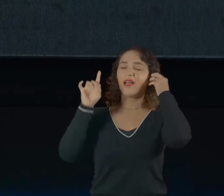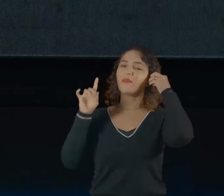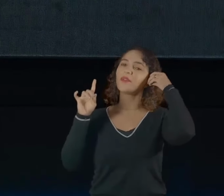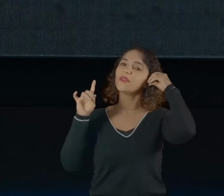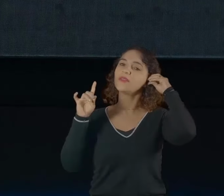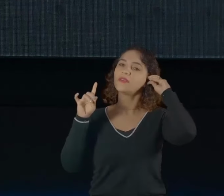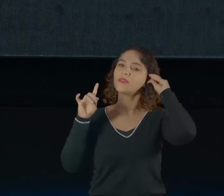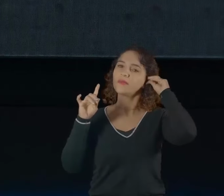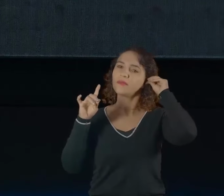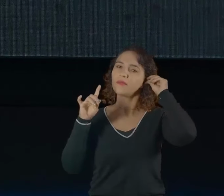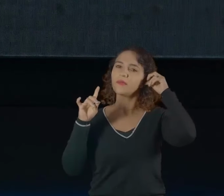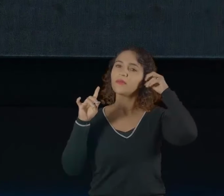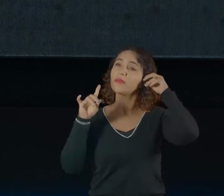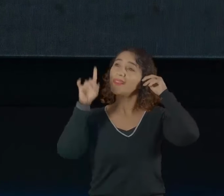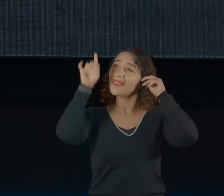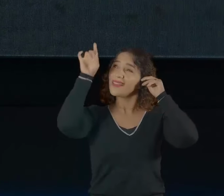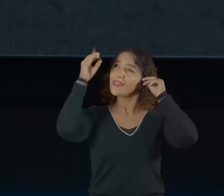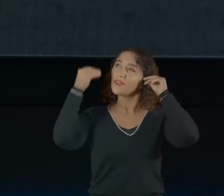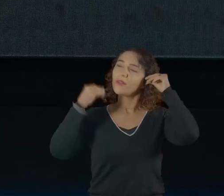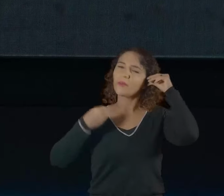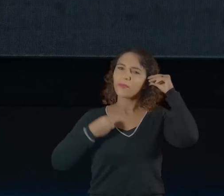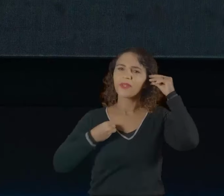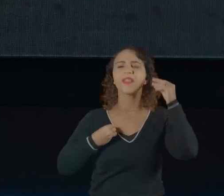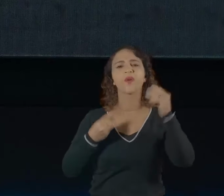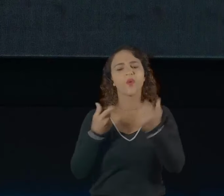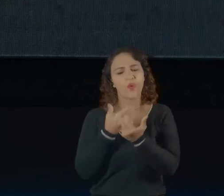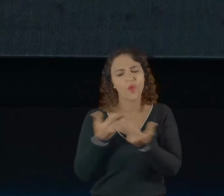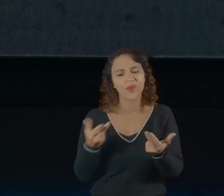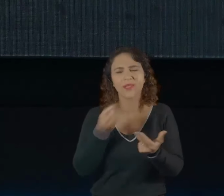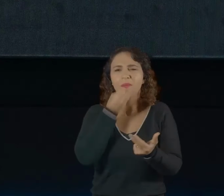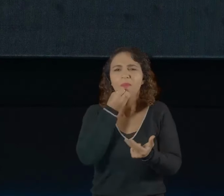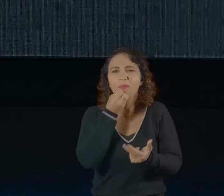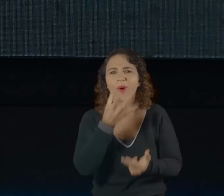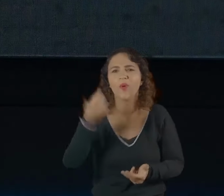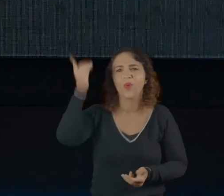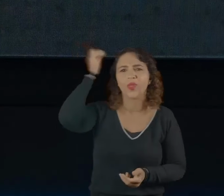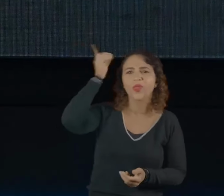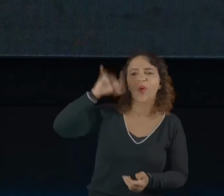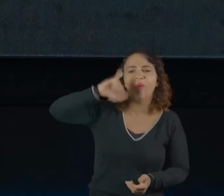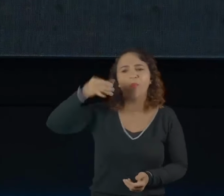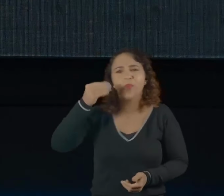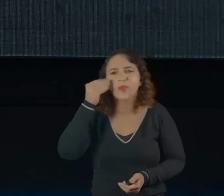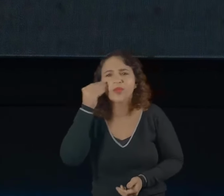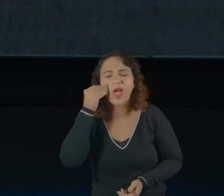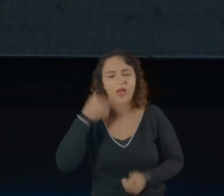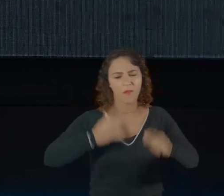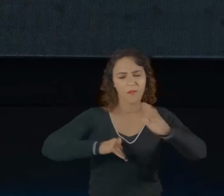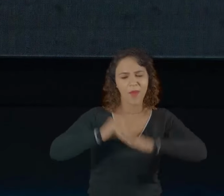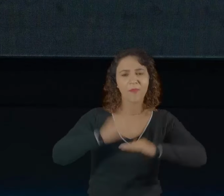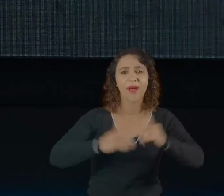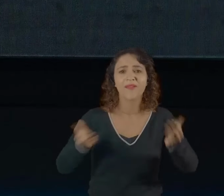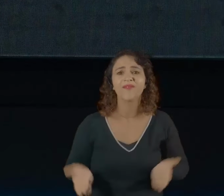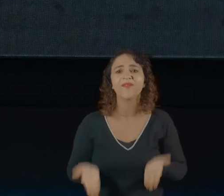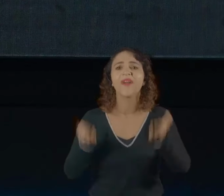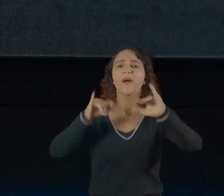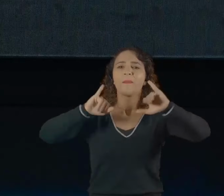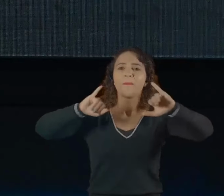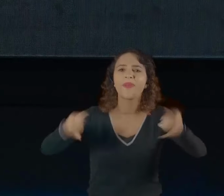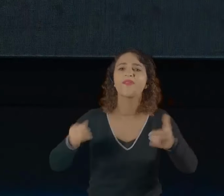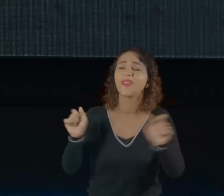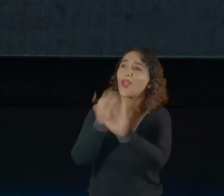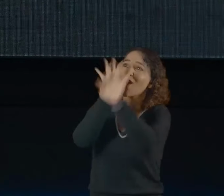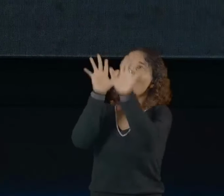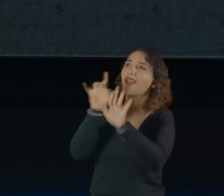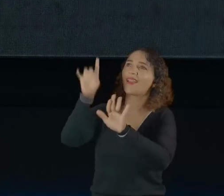nos dá. Se Deus tem colocado riquezas, dons, oportunidades na sua mão, use-as para a glória